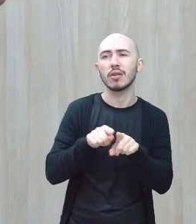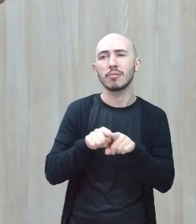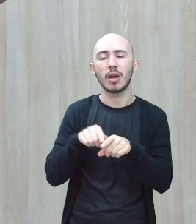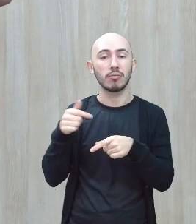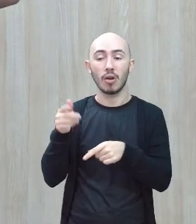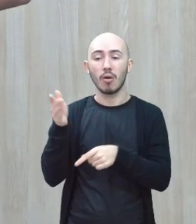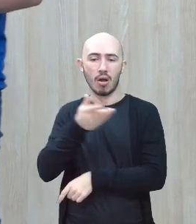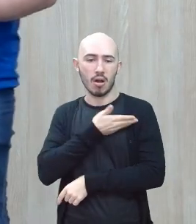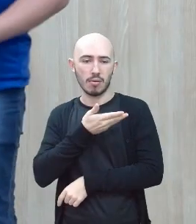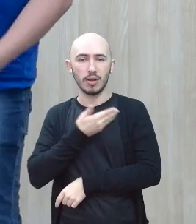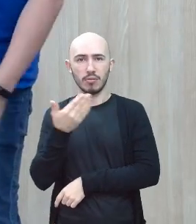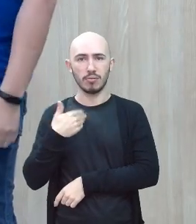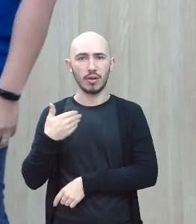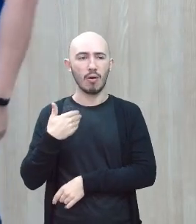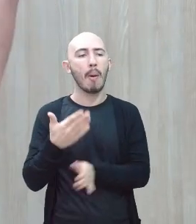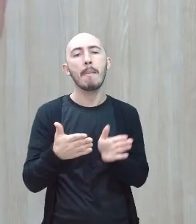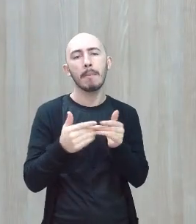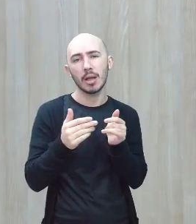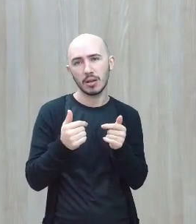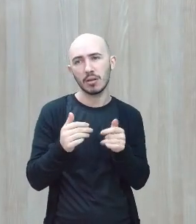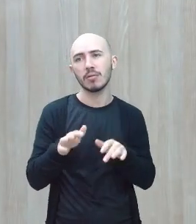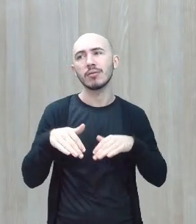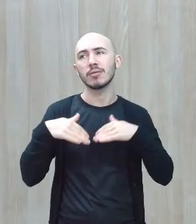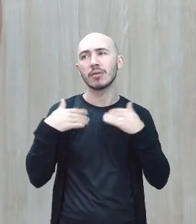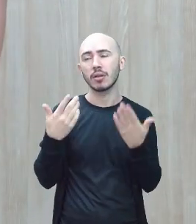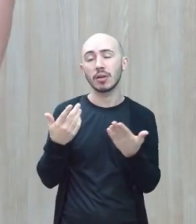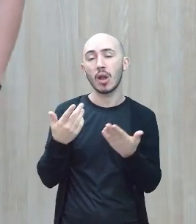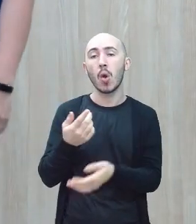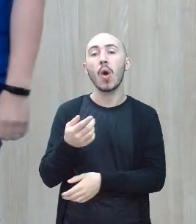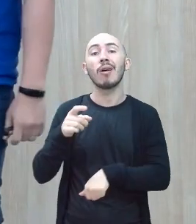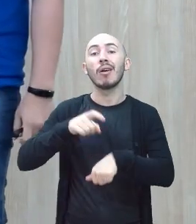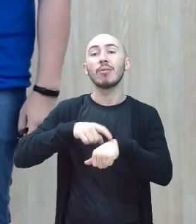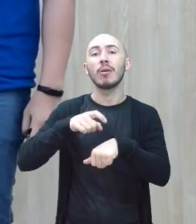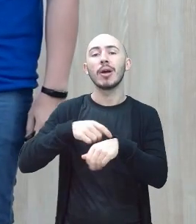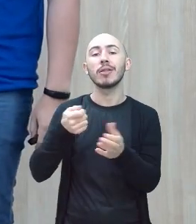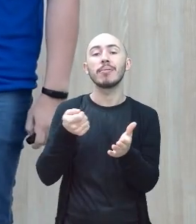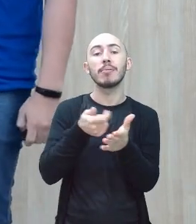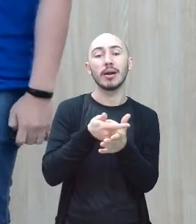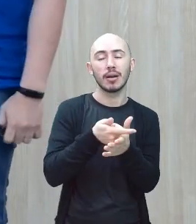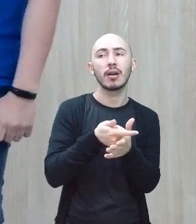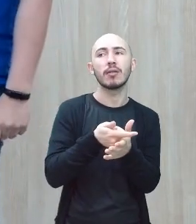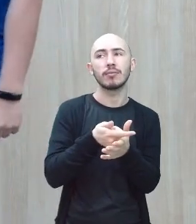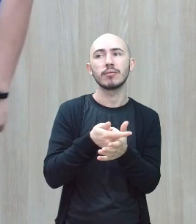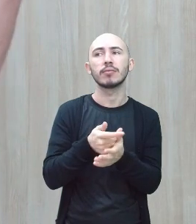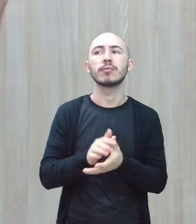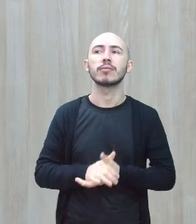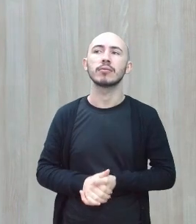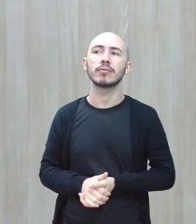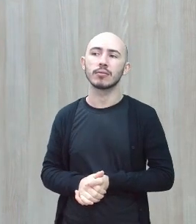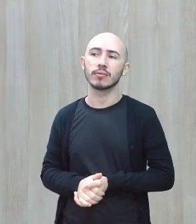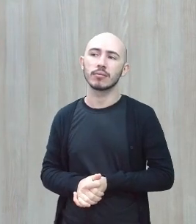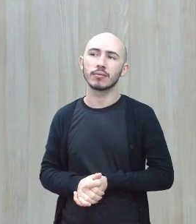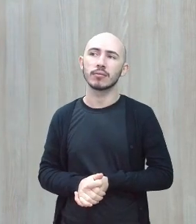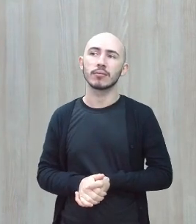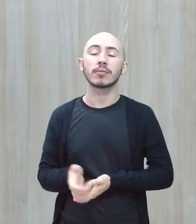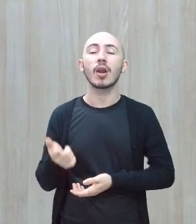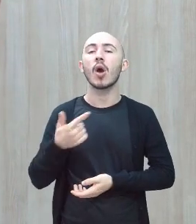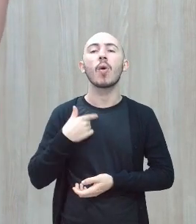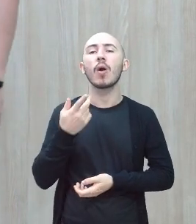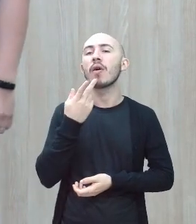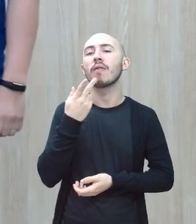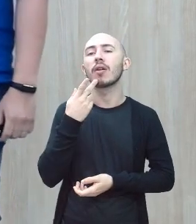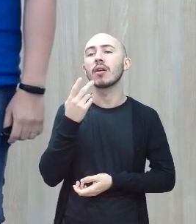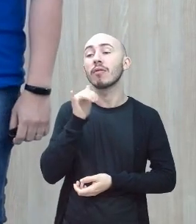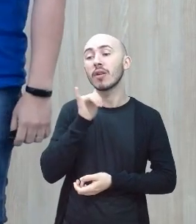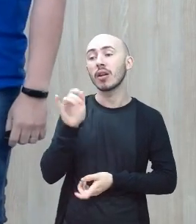lá e daqui a pouco pediu a batatinha. Na hora que ele foi pagar a conta, ele perguntou se podia pagar, eu disse, claro, e aí eu disse a ele quanto